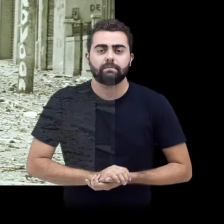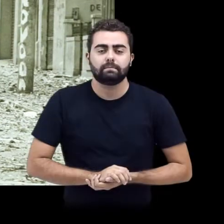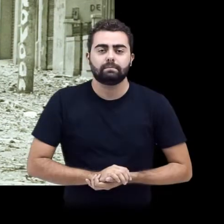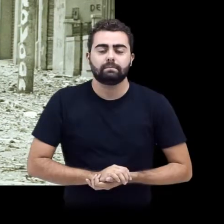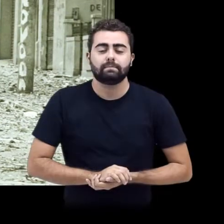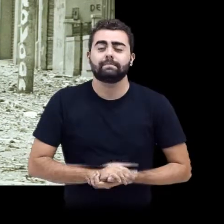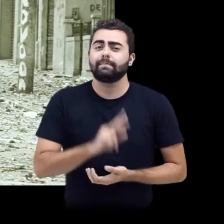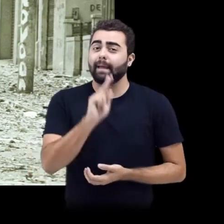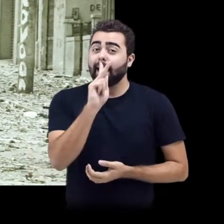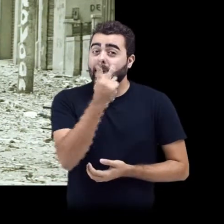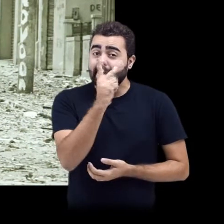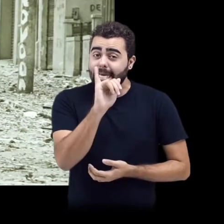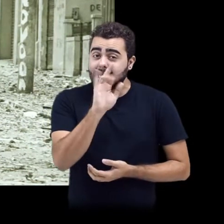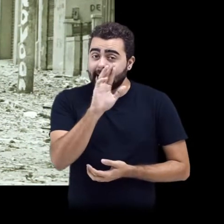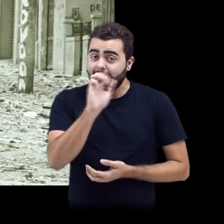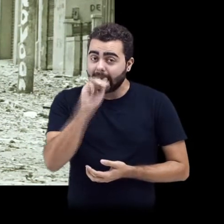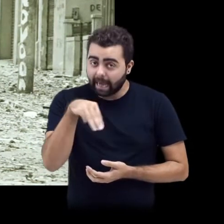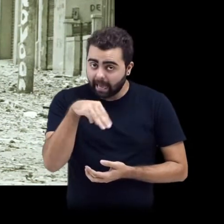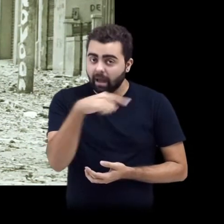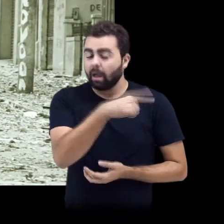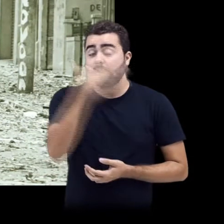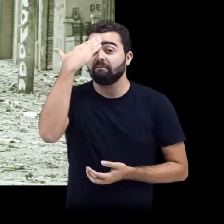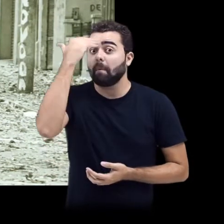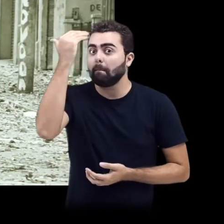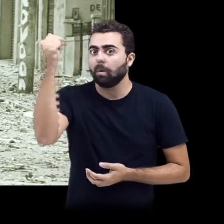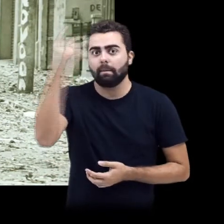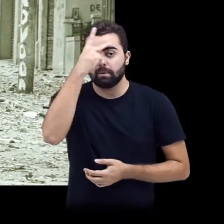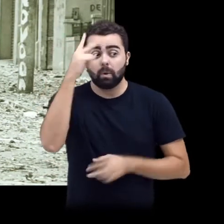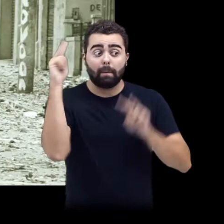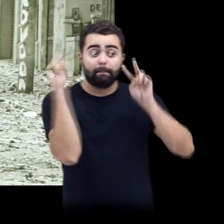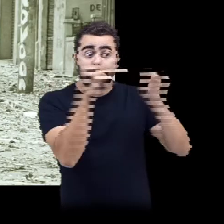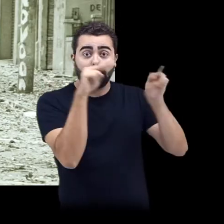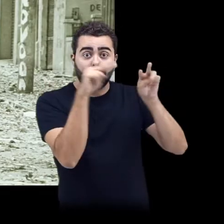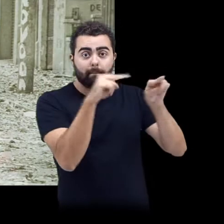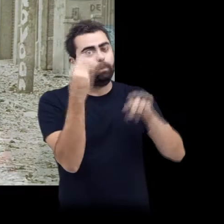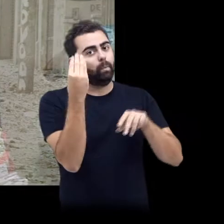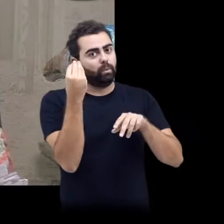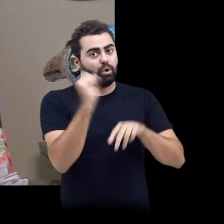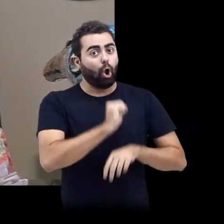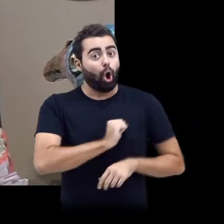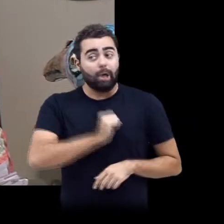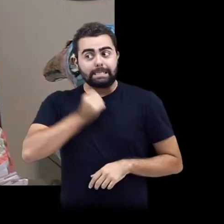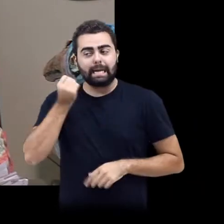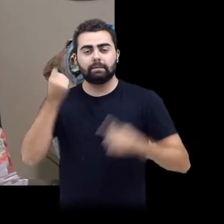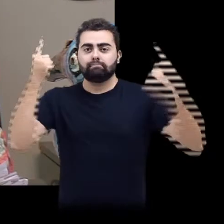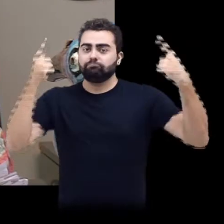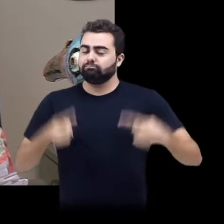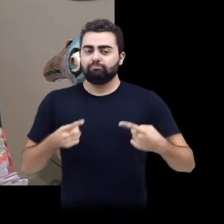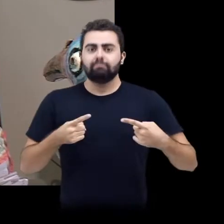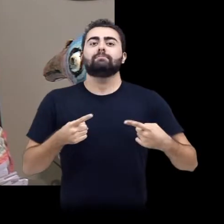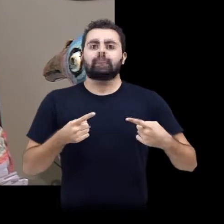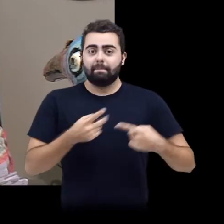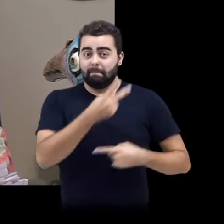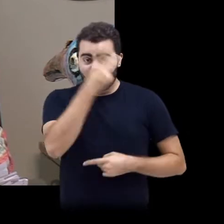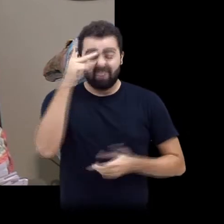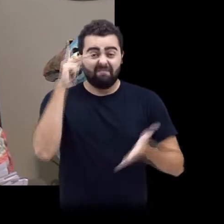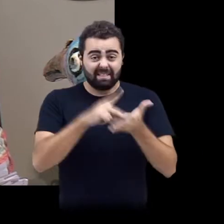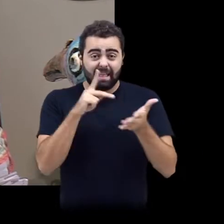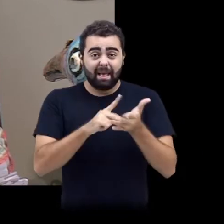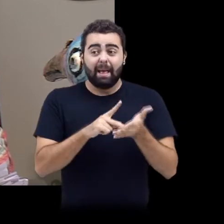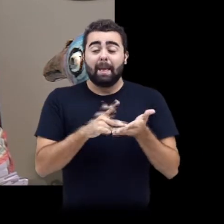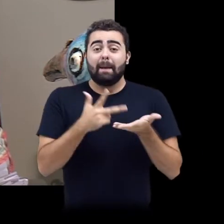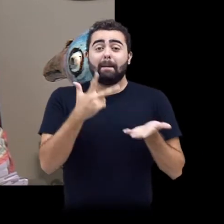Irã era visadíssimo e odiado pela repressão. Caçavam ele como se caça um